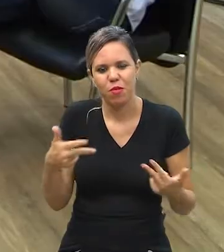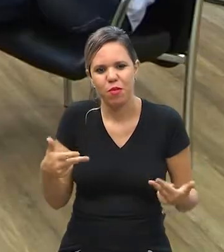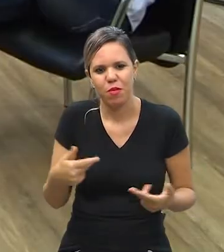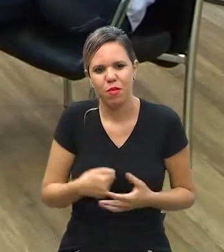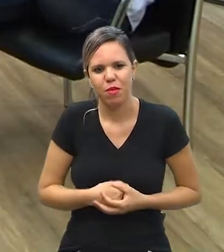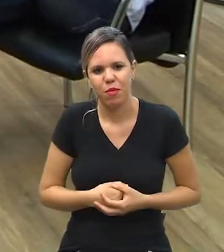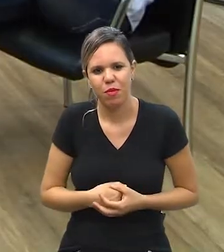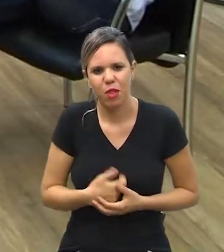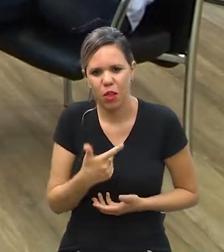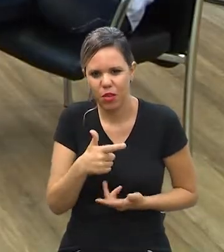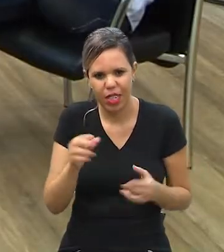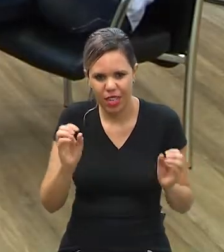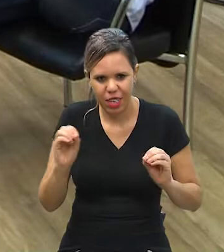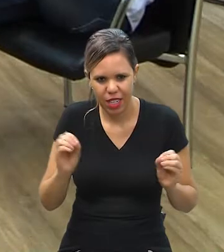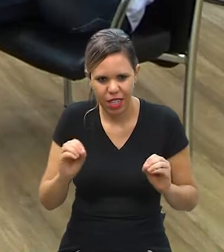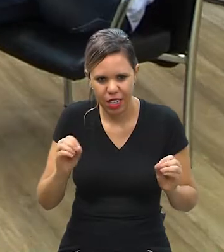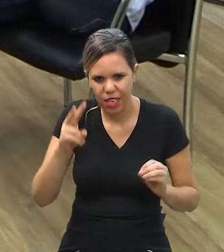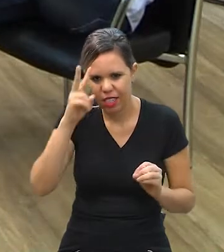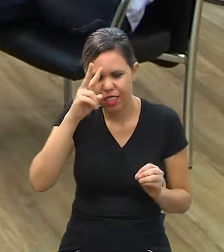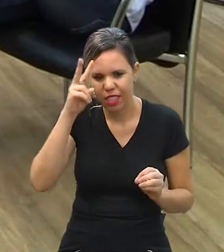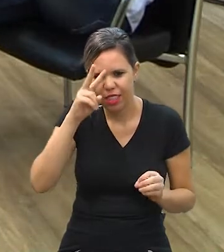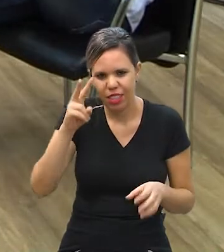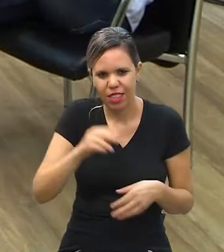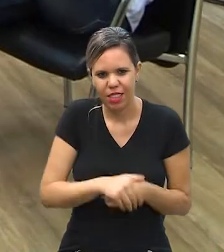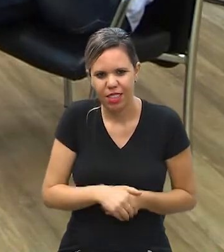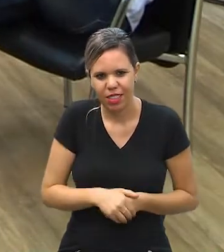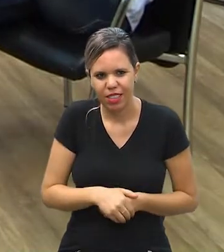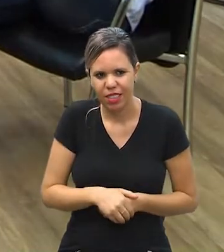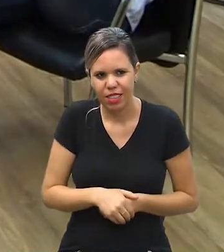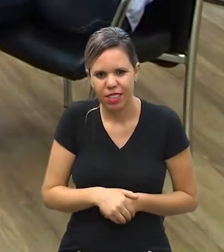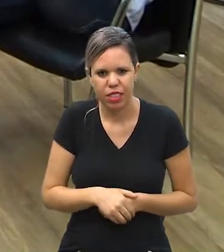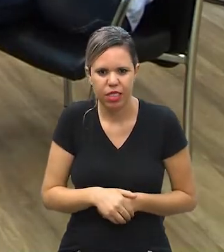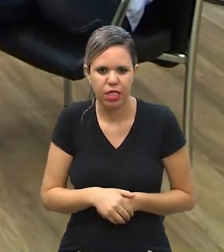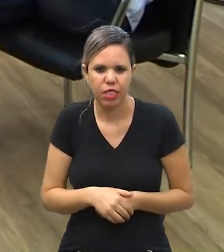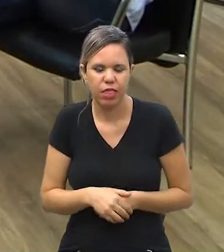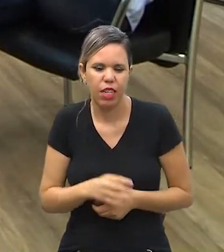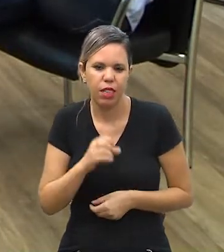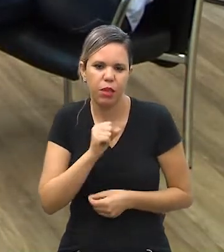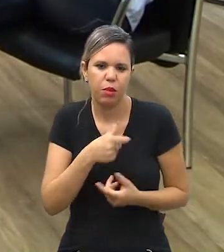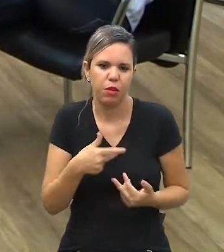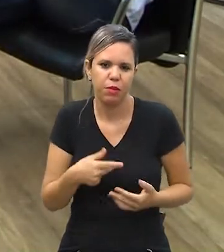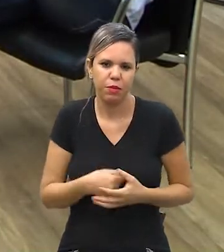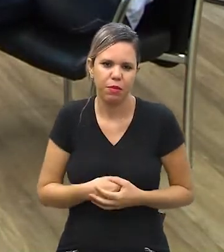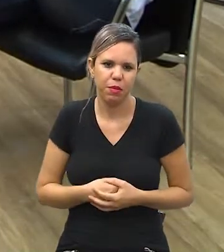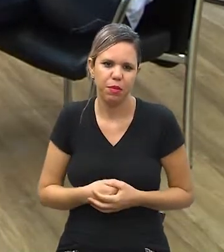curiosidade, alguma coisa, não tem alguma coisa que você lembra assim de prontidão que...